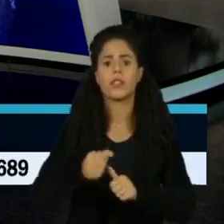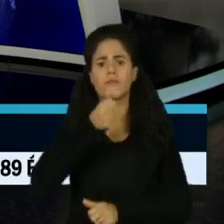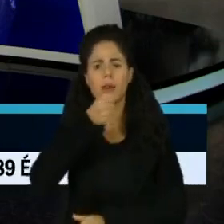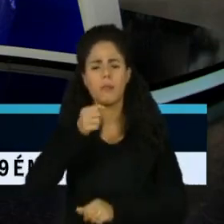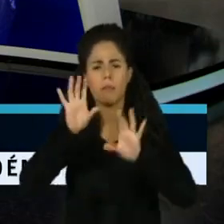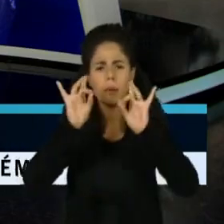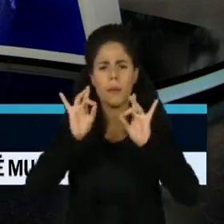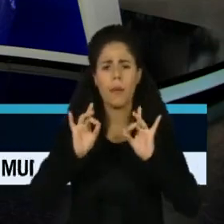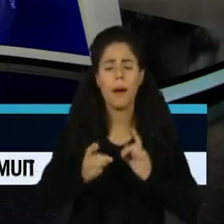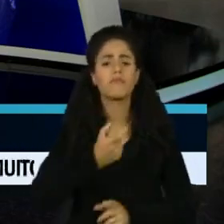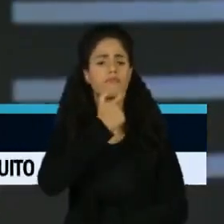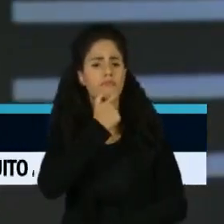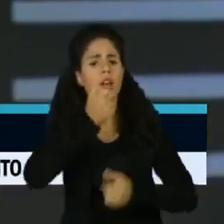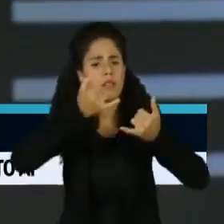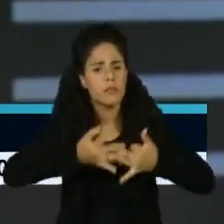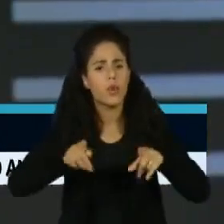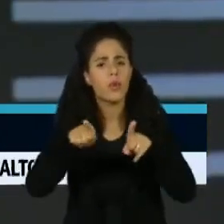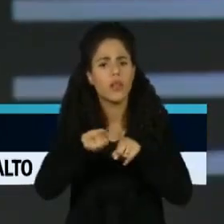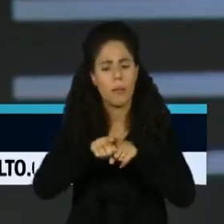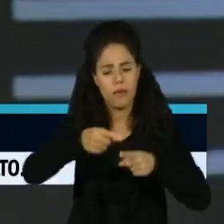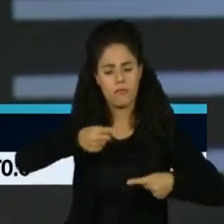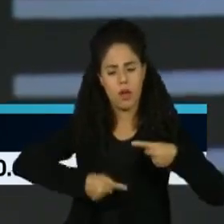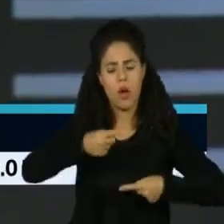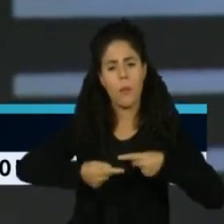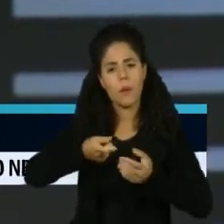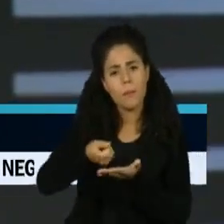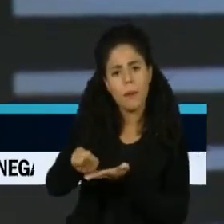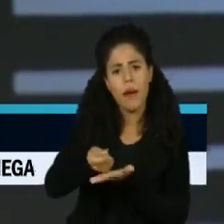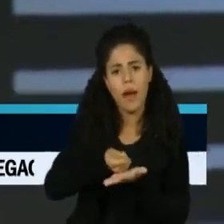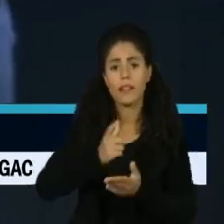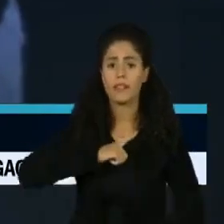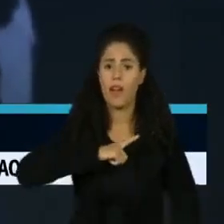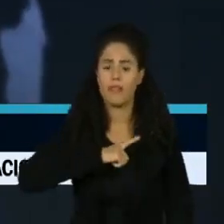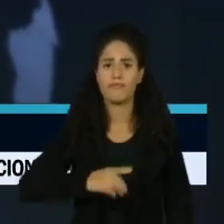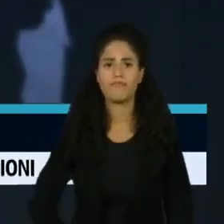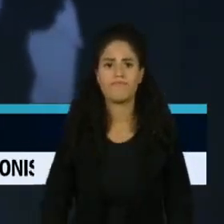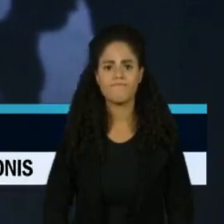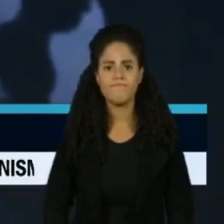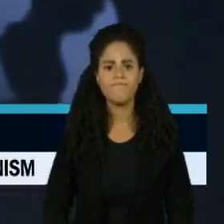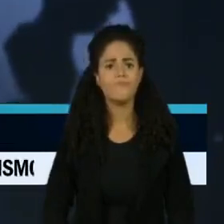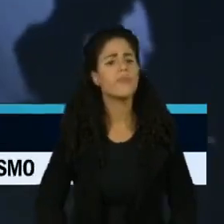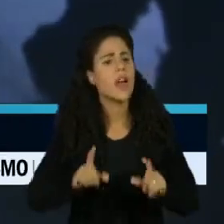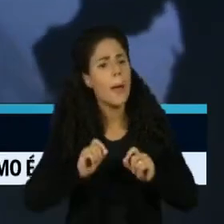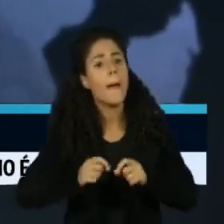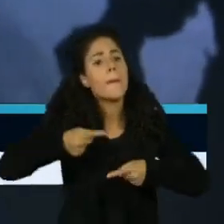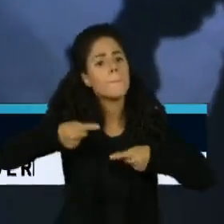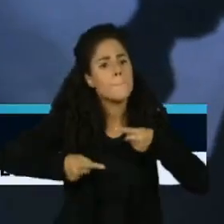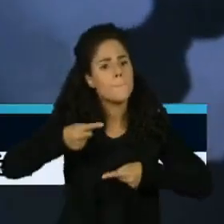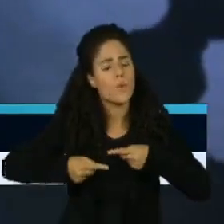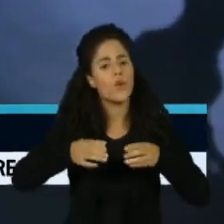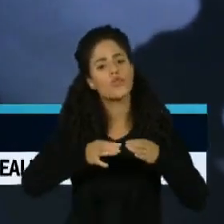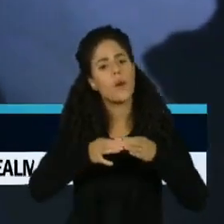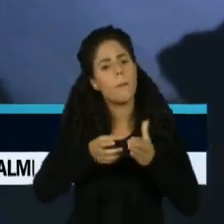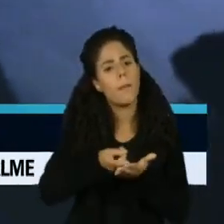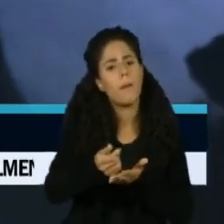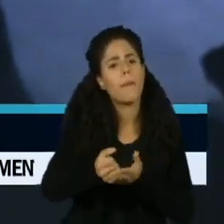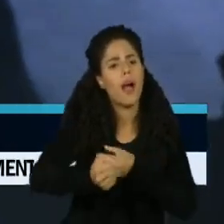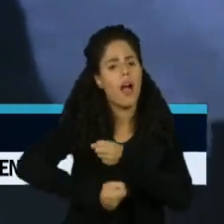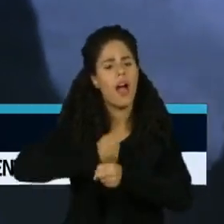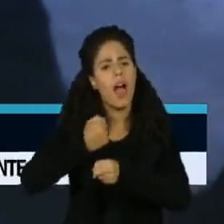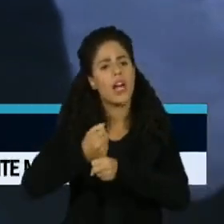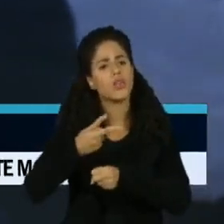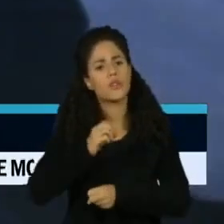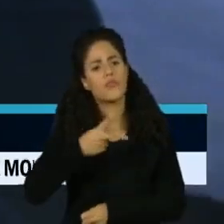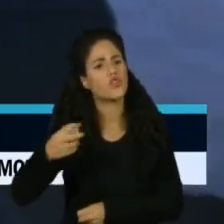indicou, eu acho que tem um problema na gestão da política monetária, sim, do Roberto Campos Neto. A política monetária sozinha vai conseguir conter a inflação em 2022